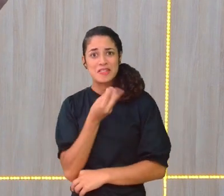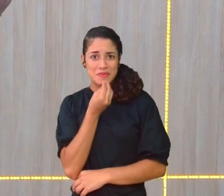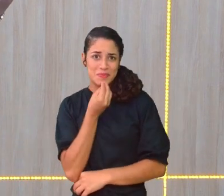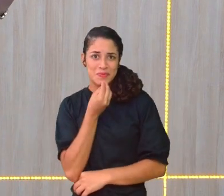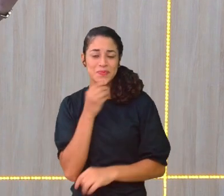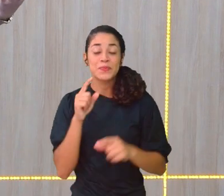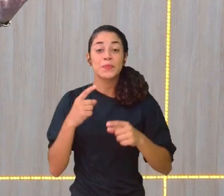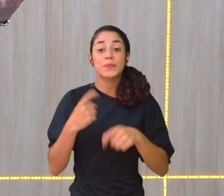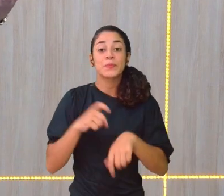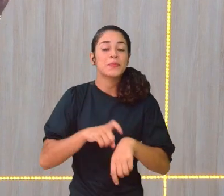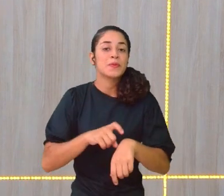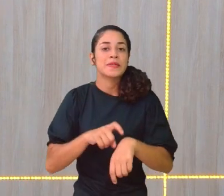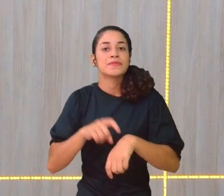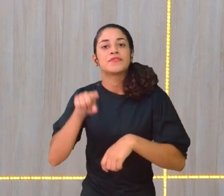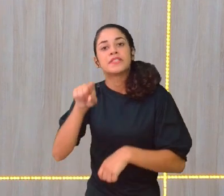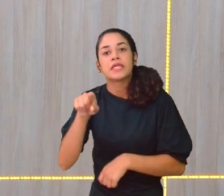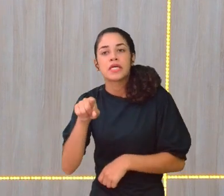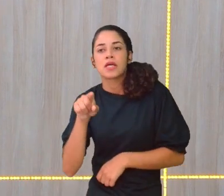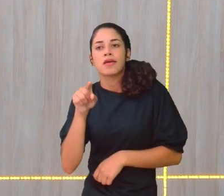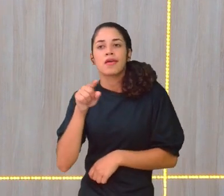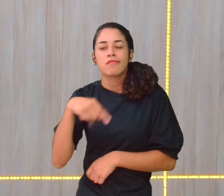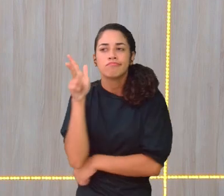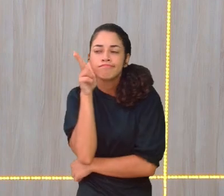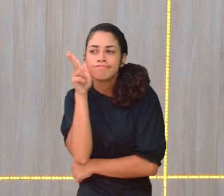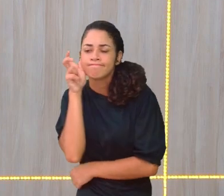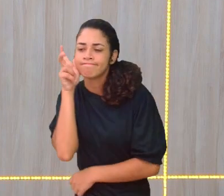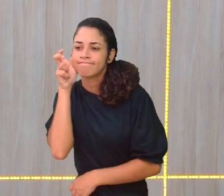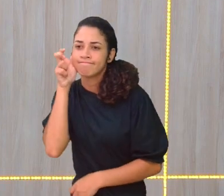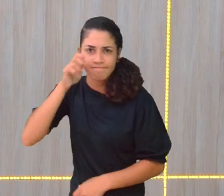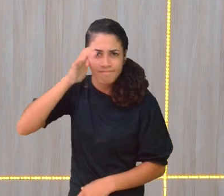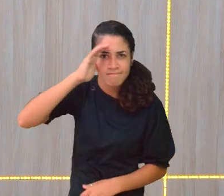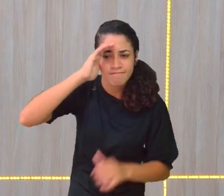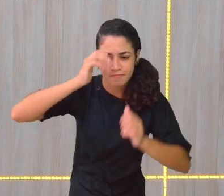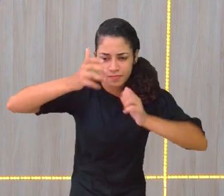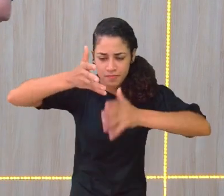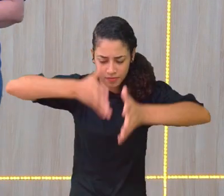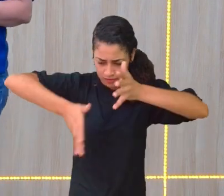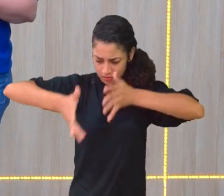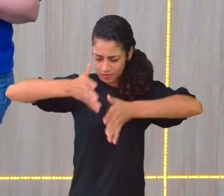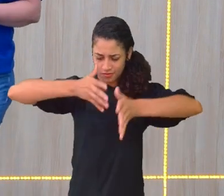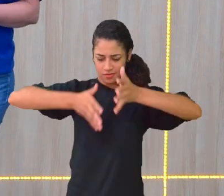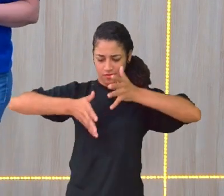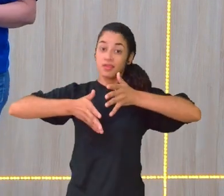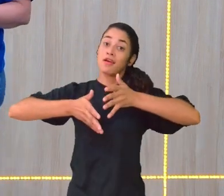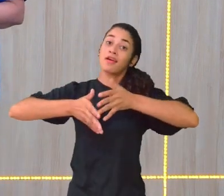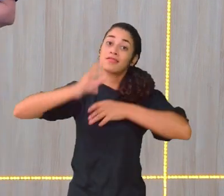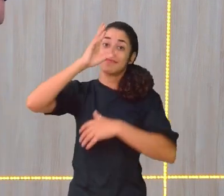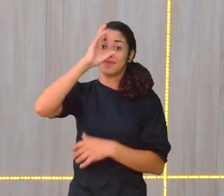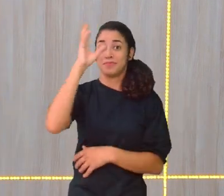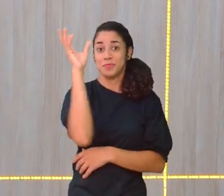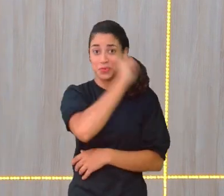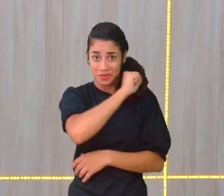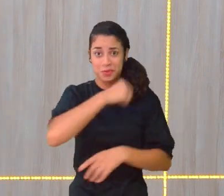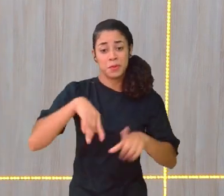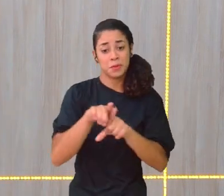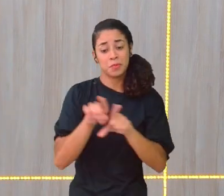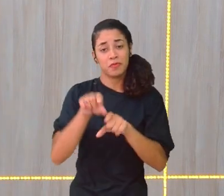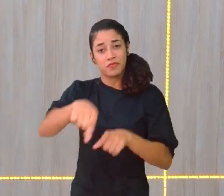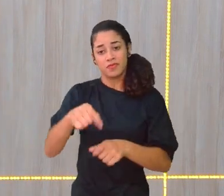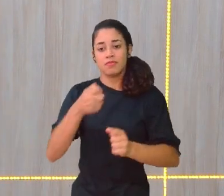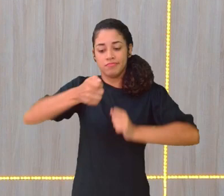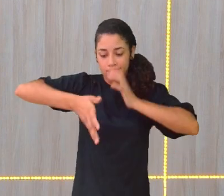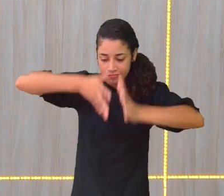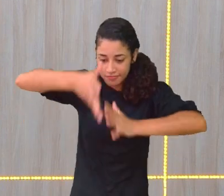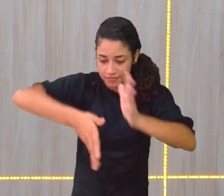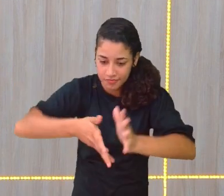quando escuta o outro falar, você fala também, não é? E vai praticando sim o uso dessa